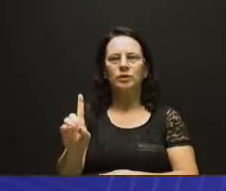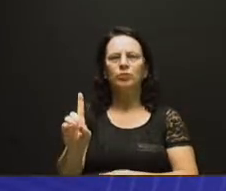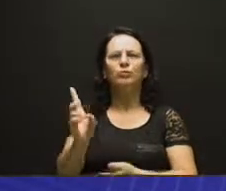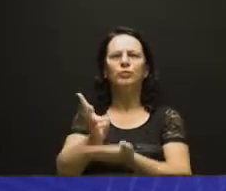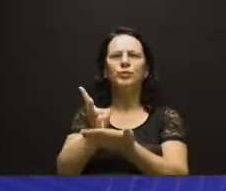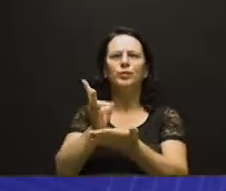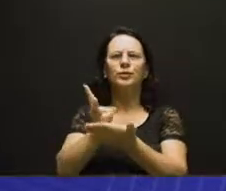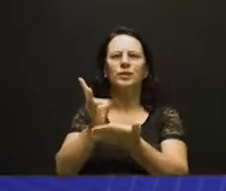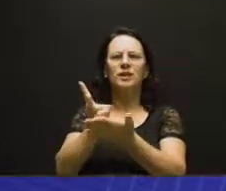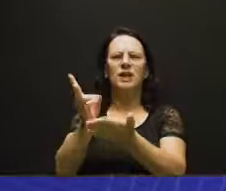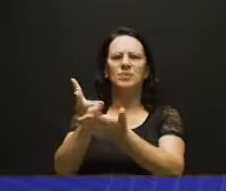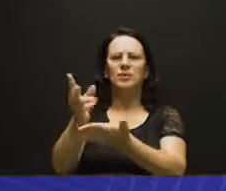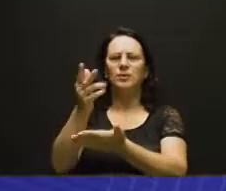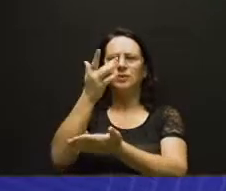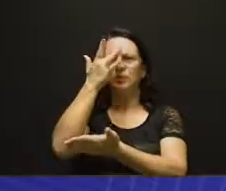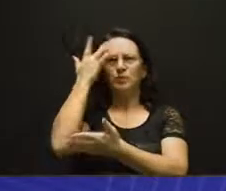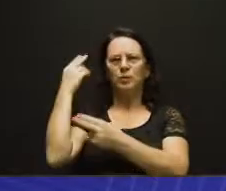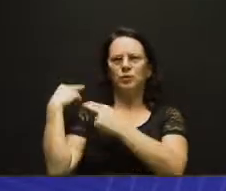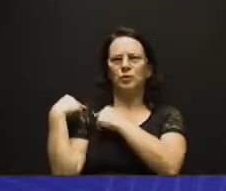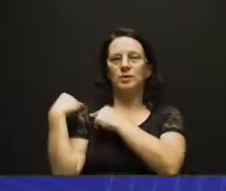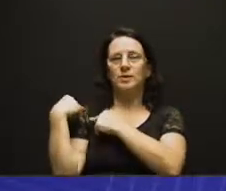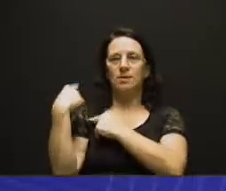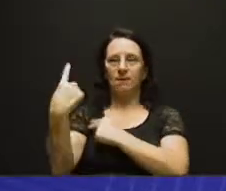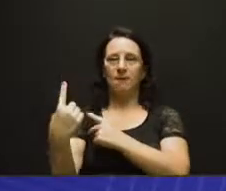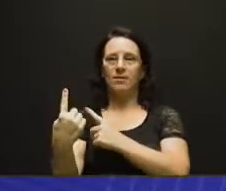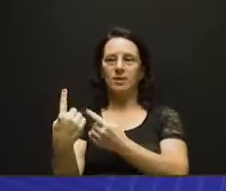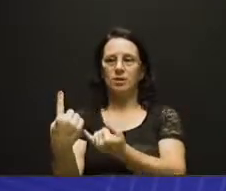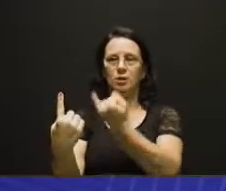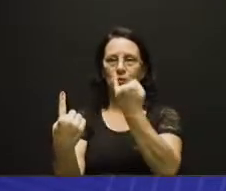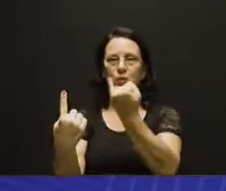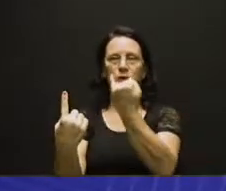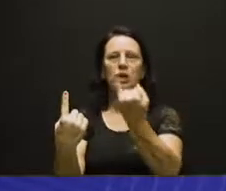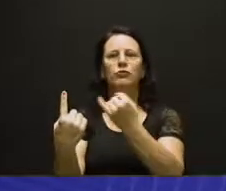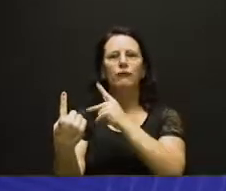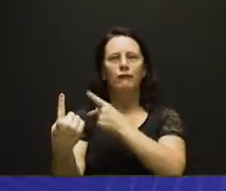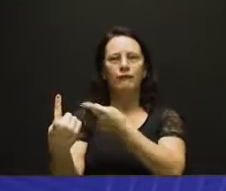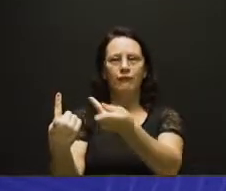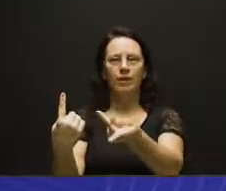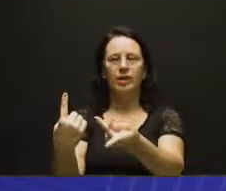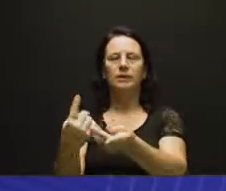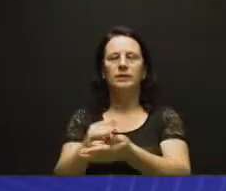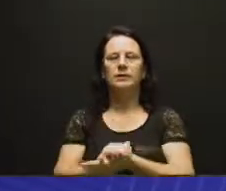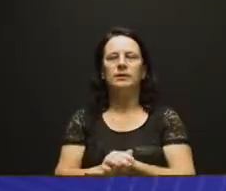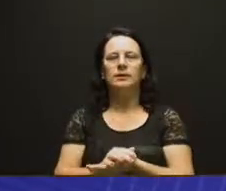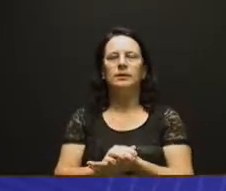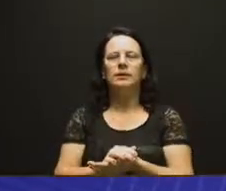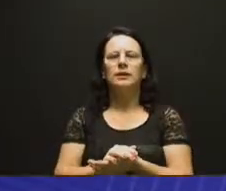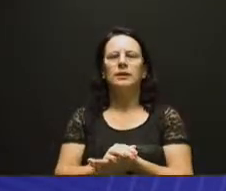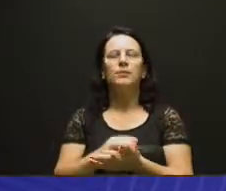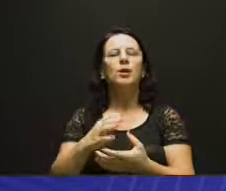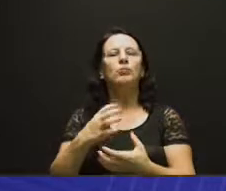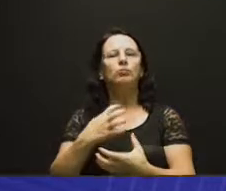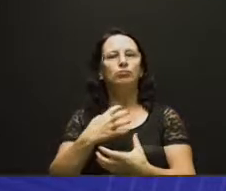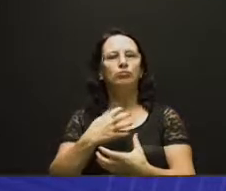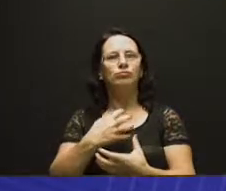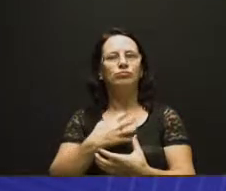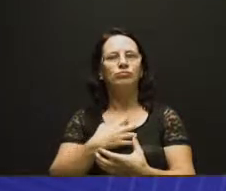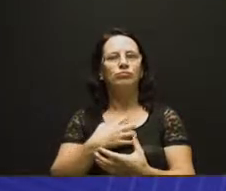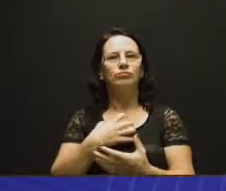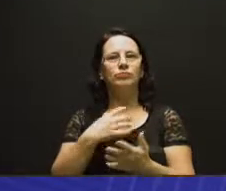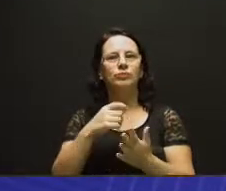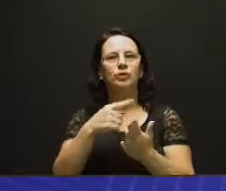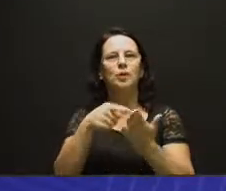todo representada que ela seja representante aqui e também vai de bife traz os tipos penais né